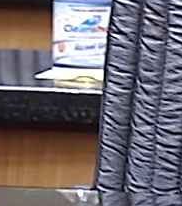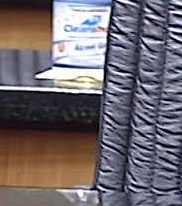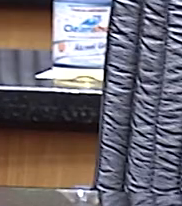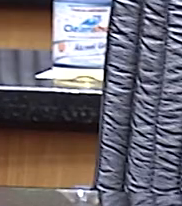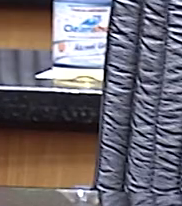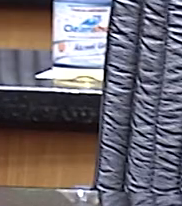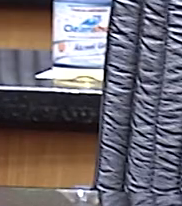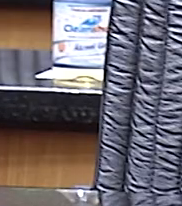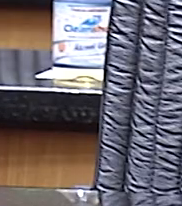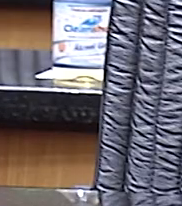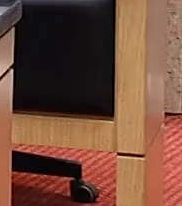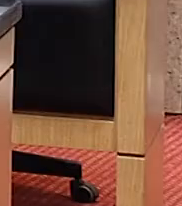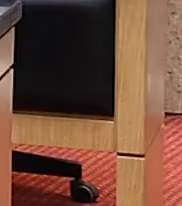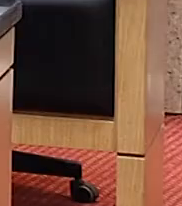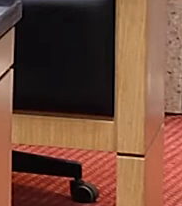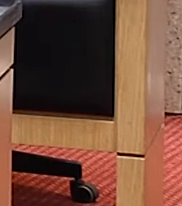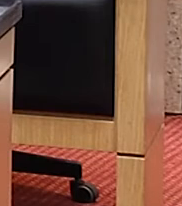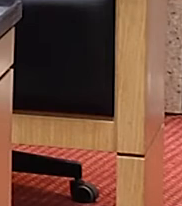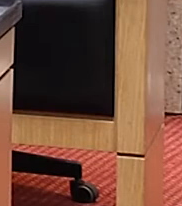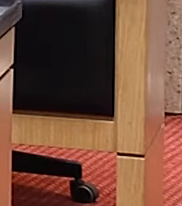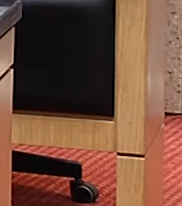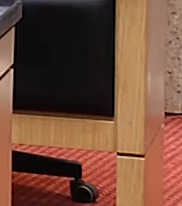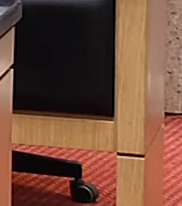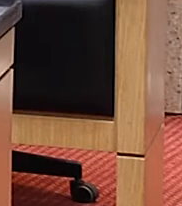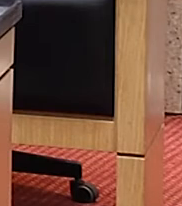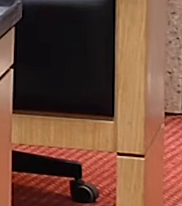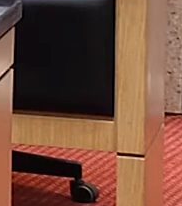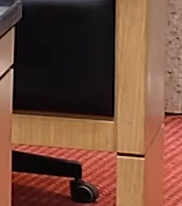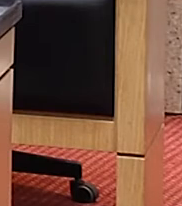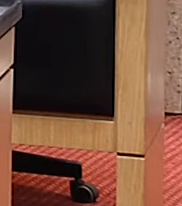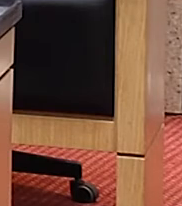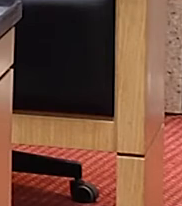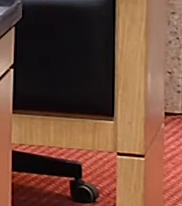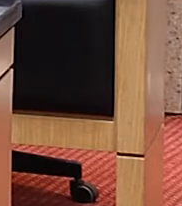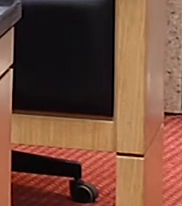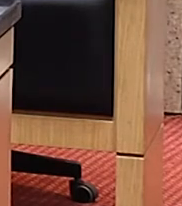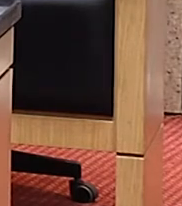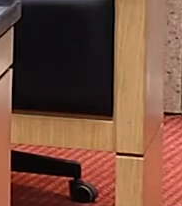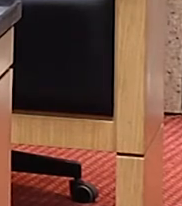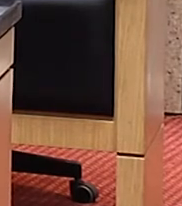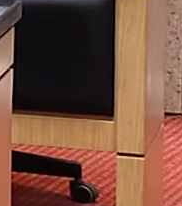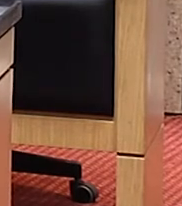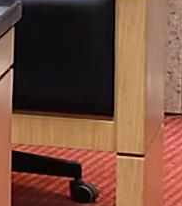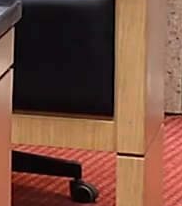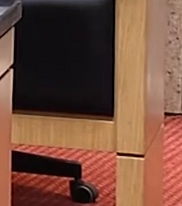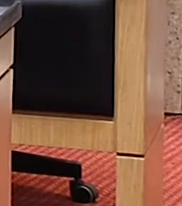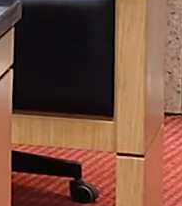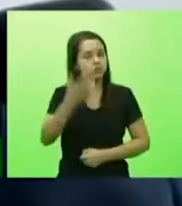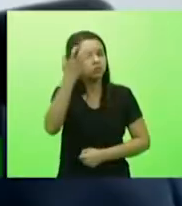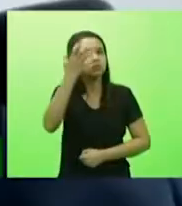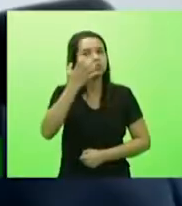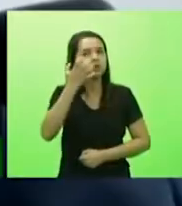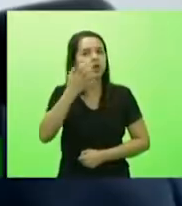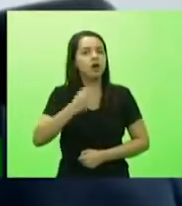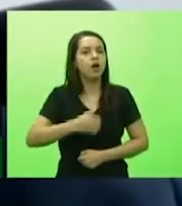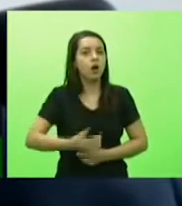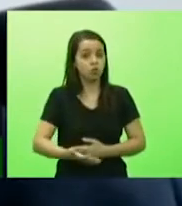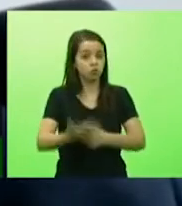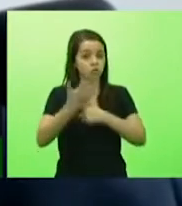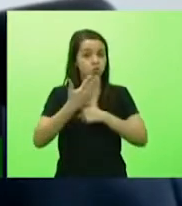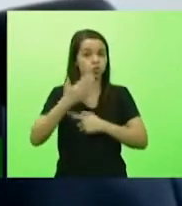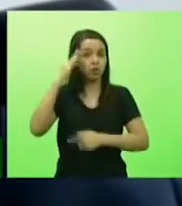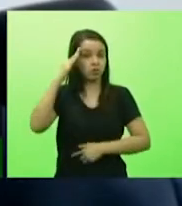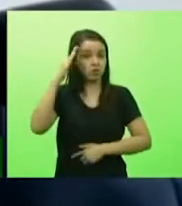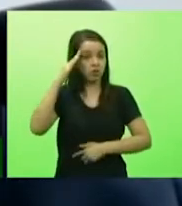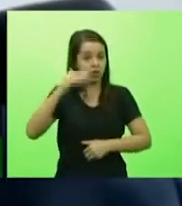de vacinas necessárias. Confirmou ainda que uma parcela das vacinas encaminhadas pelo Ministério da Saúde permanece sob